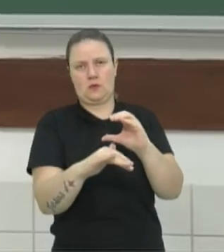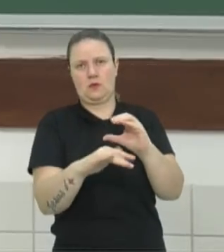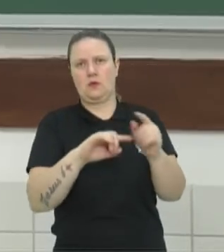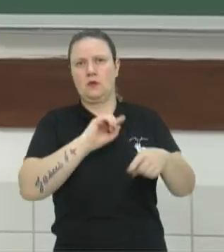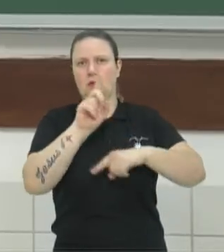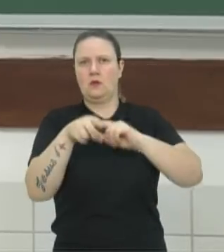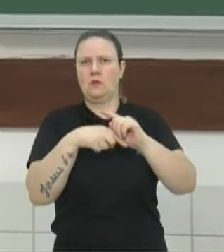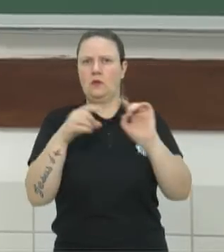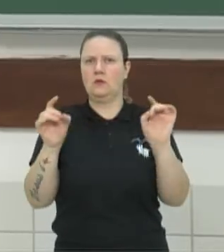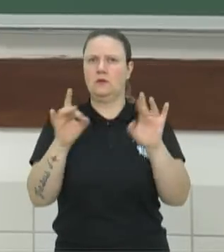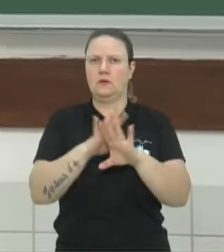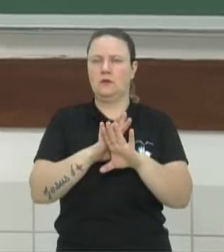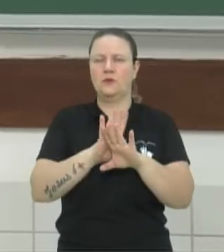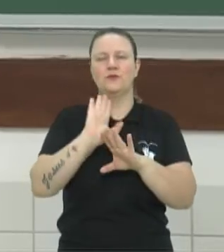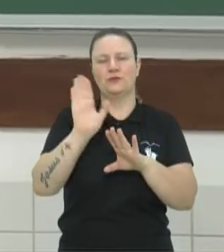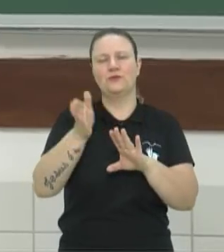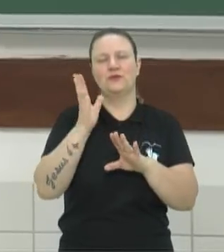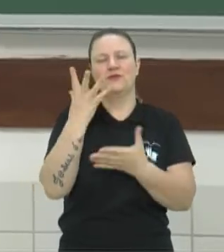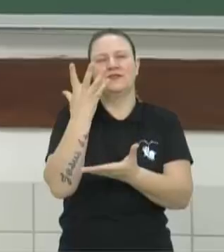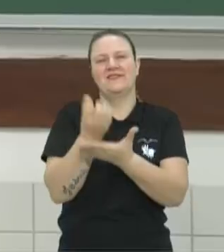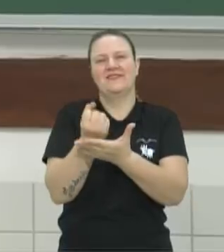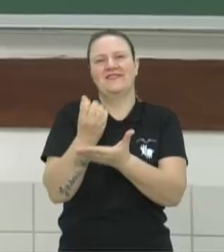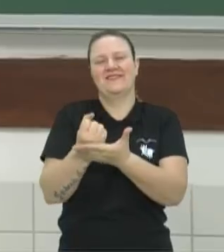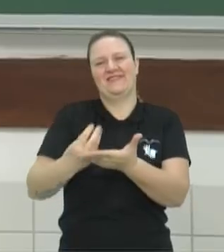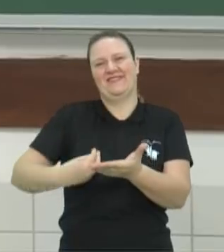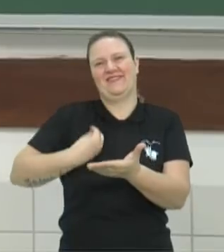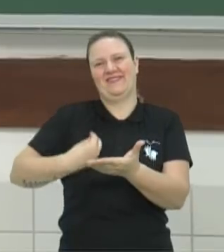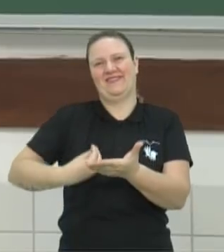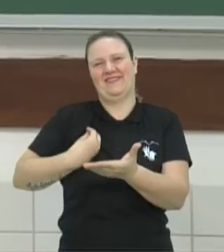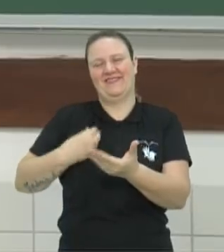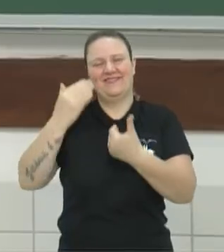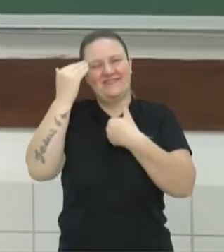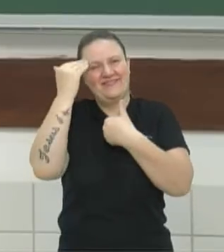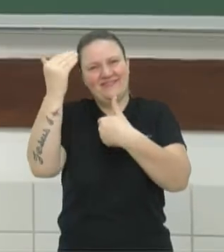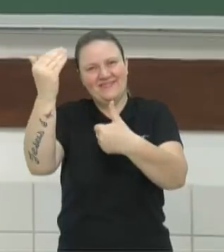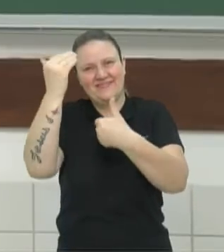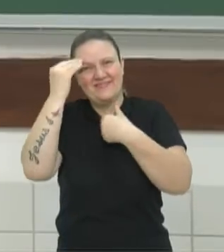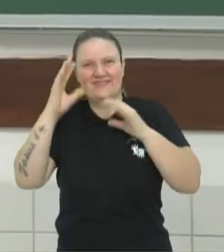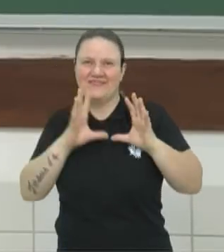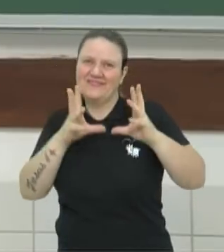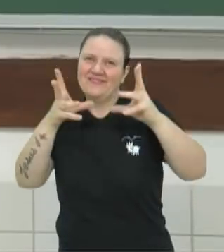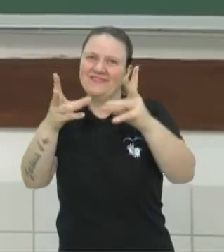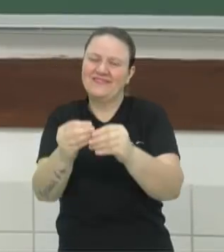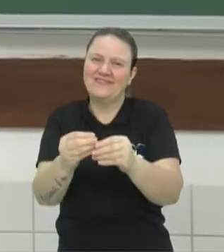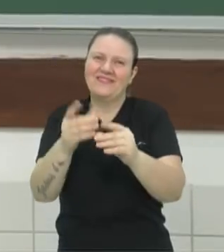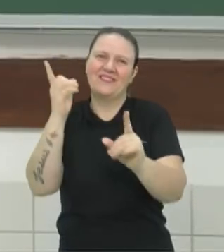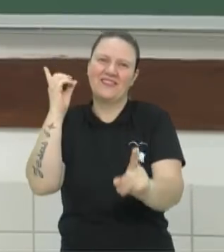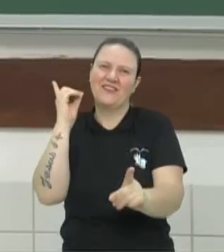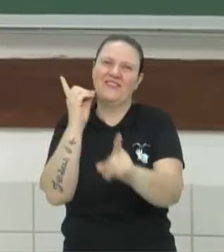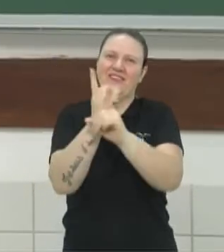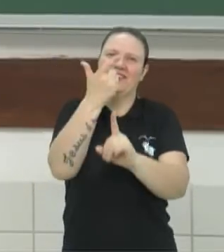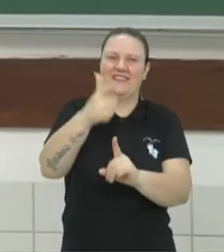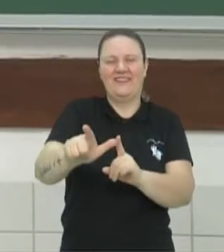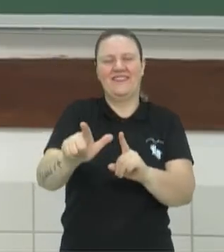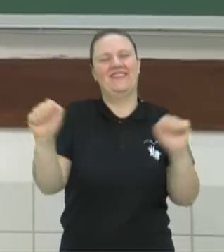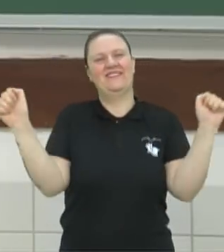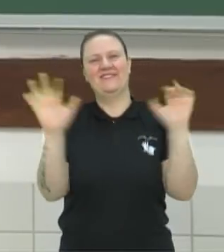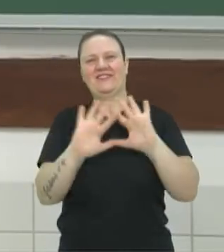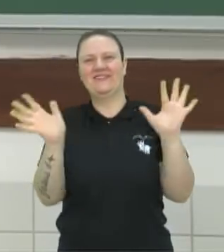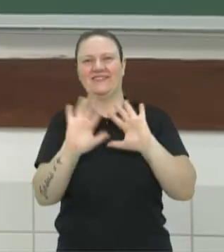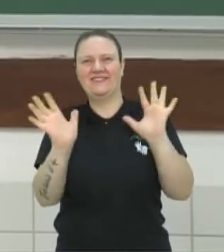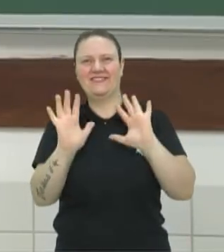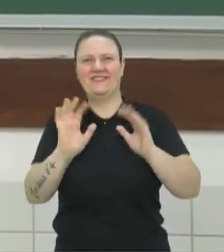de fazer isso, a tua presença ela vai ser computada. Muito obrigado, até a próxima aula e a gente se vê!